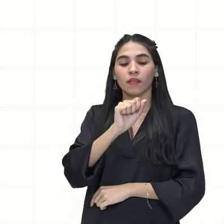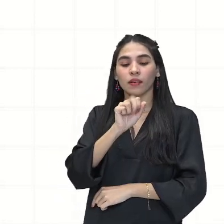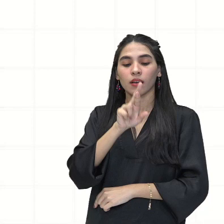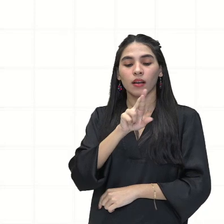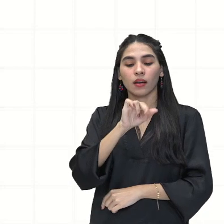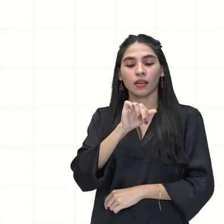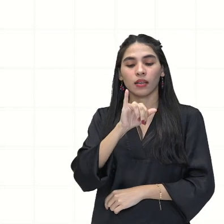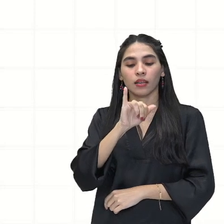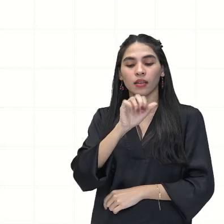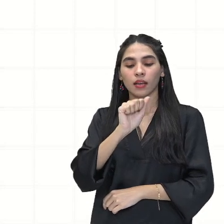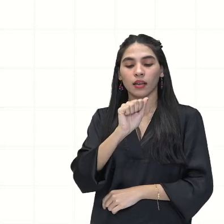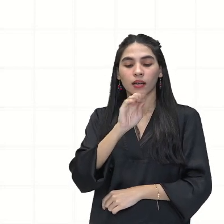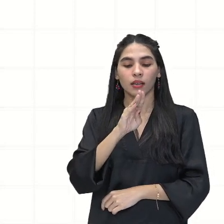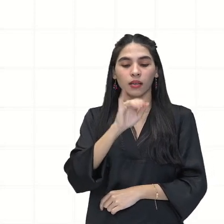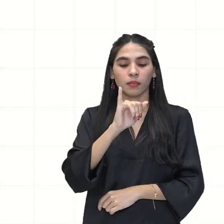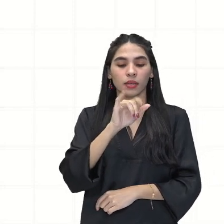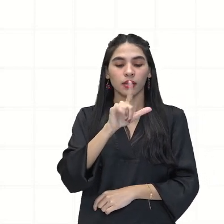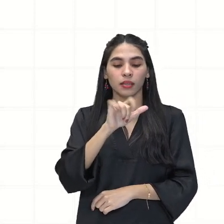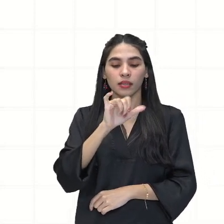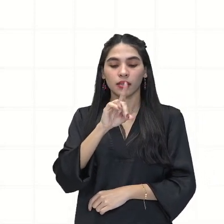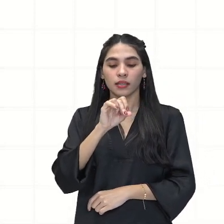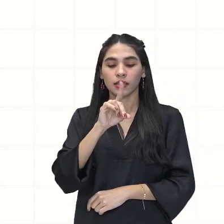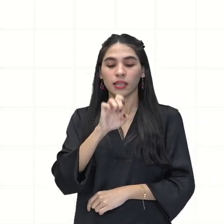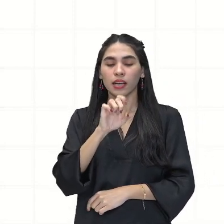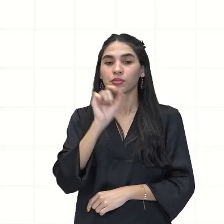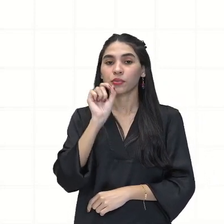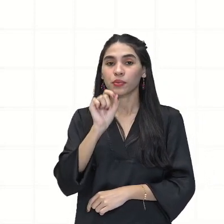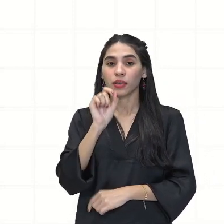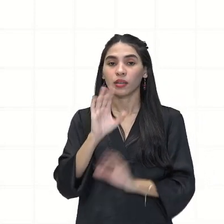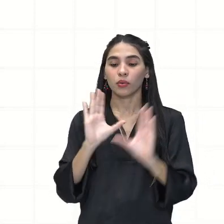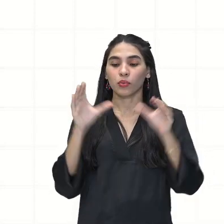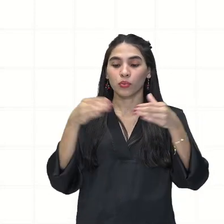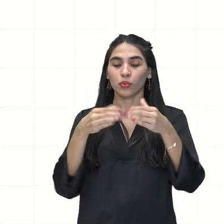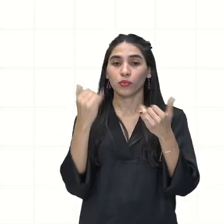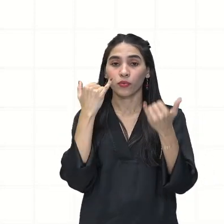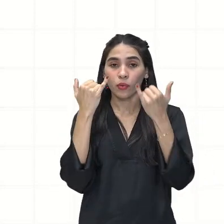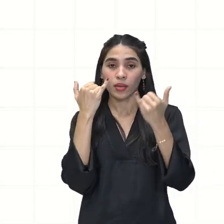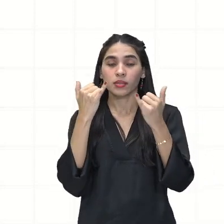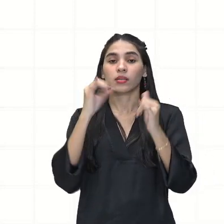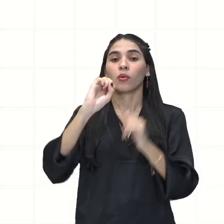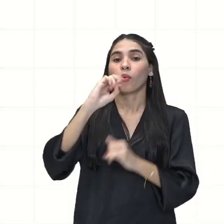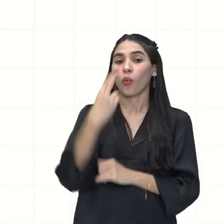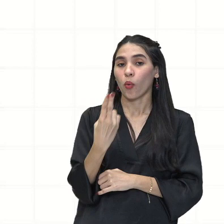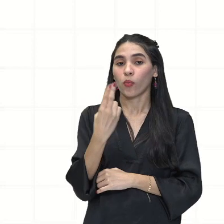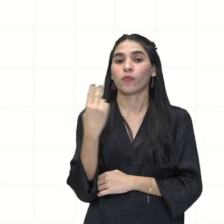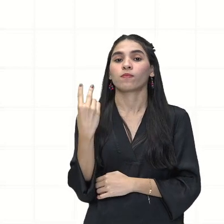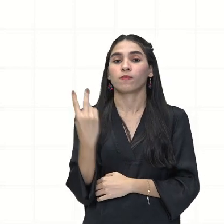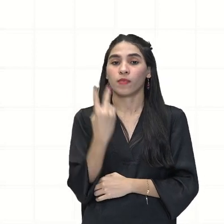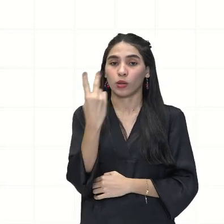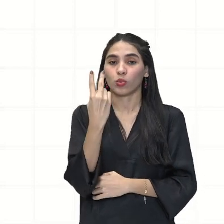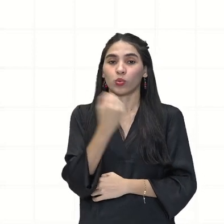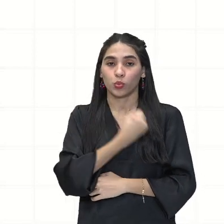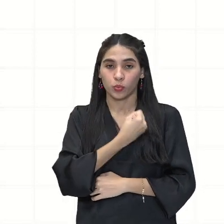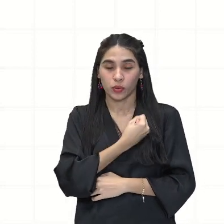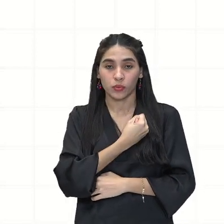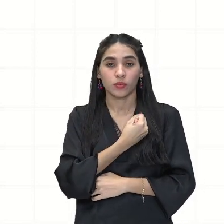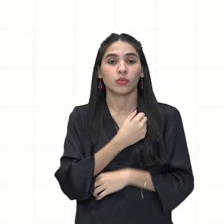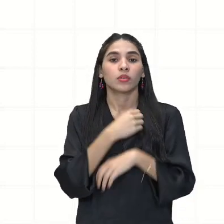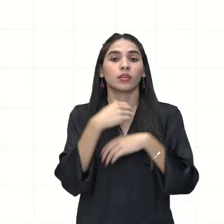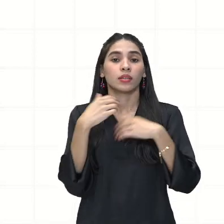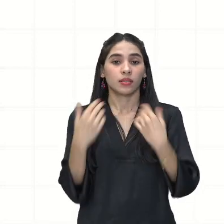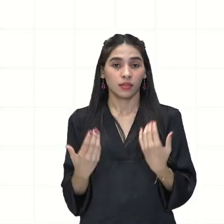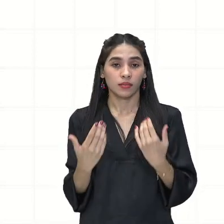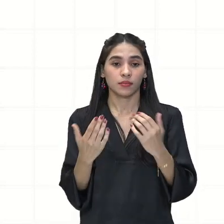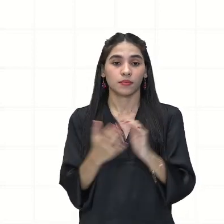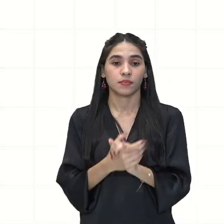variabilidade de quem? De um conjunto de dados ou valores. Portanto, temos,